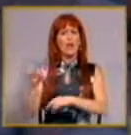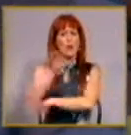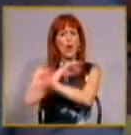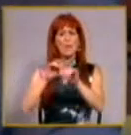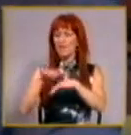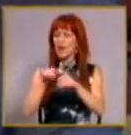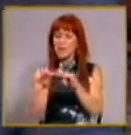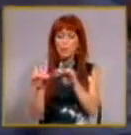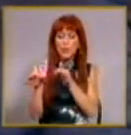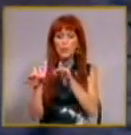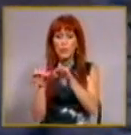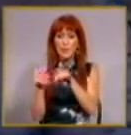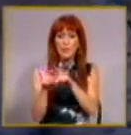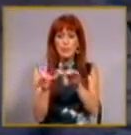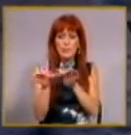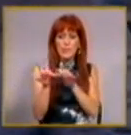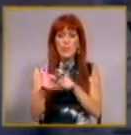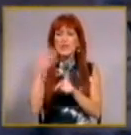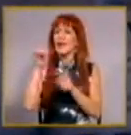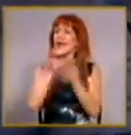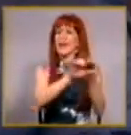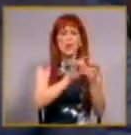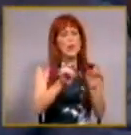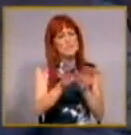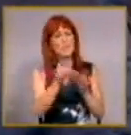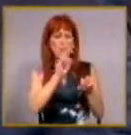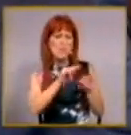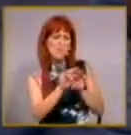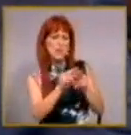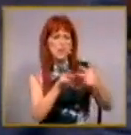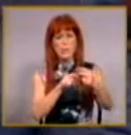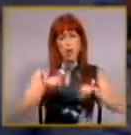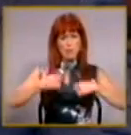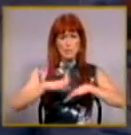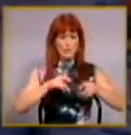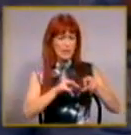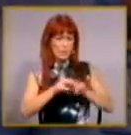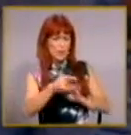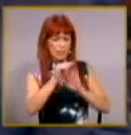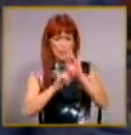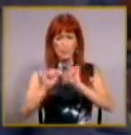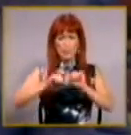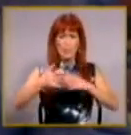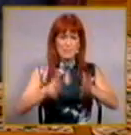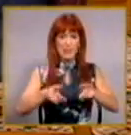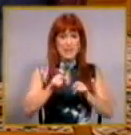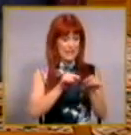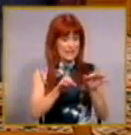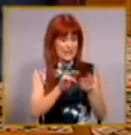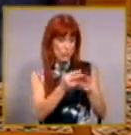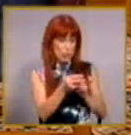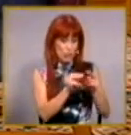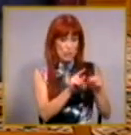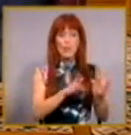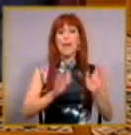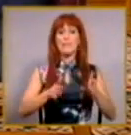vindo a fazer ajustamentos, os nossos credores têm vindo a dar margens de ajustamento e nós próprios temos que fazer ajustamentos ao memorando. E, portanto, e para esse ajustamento